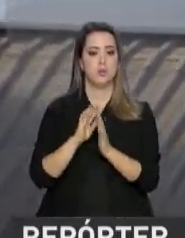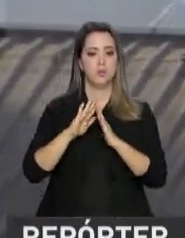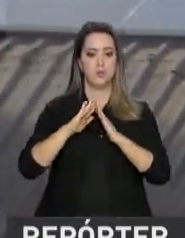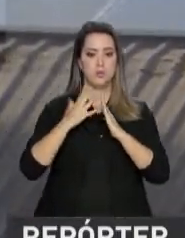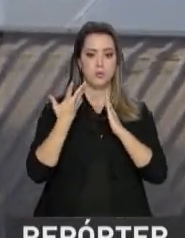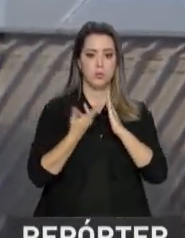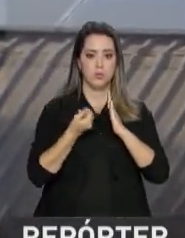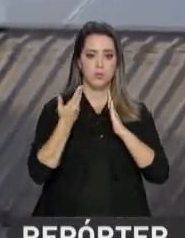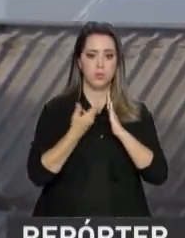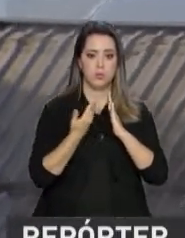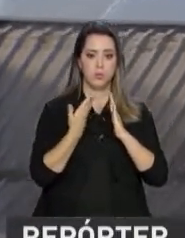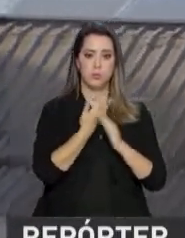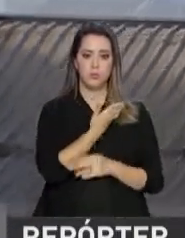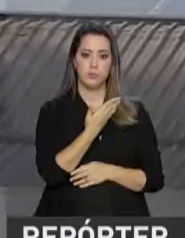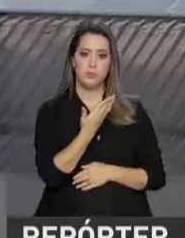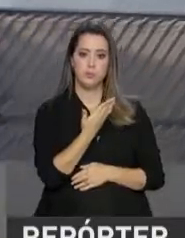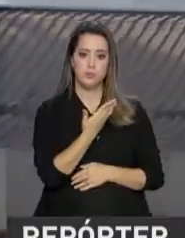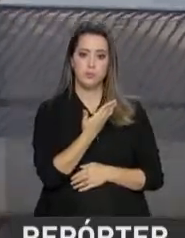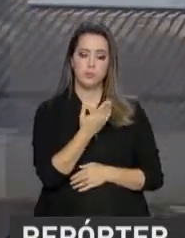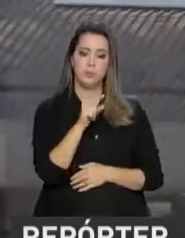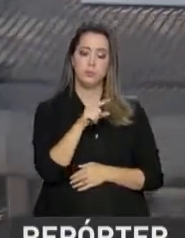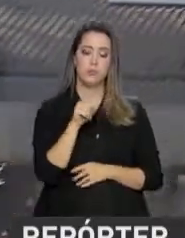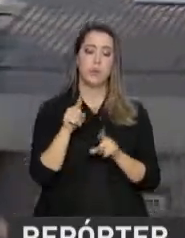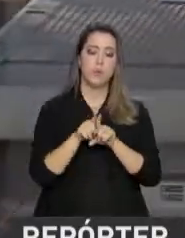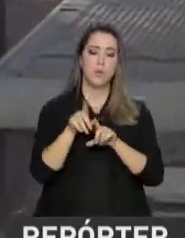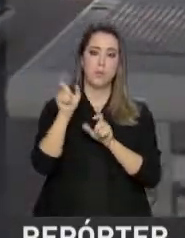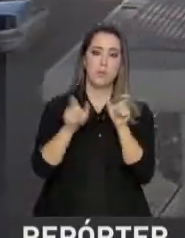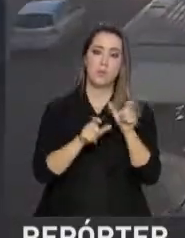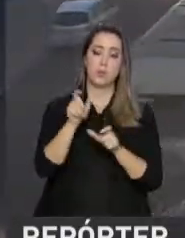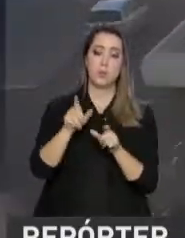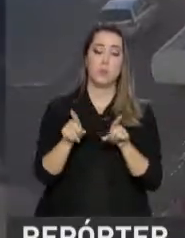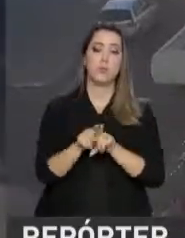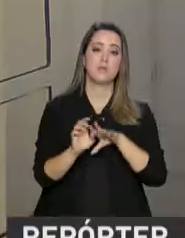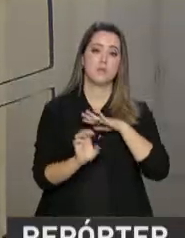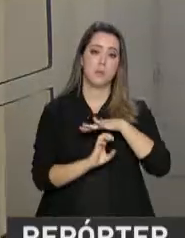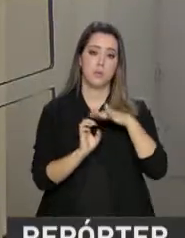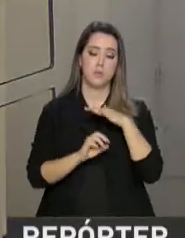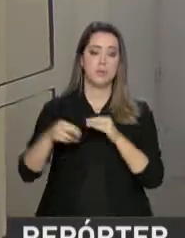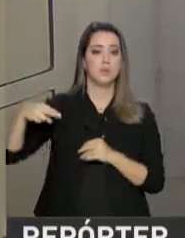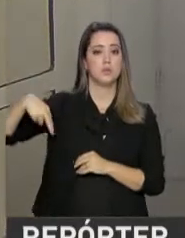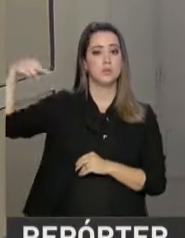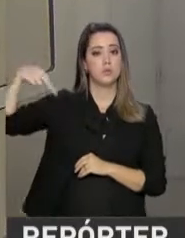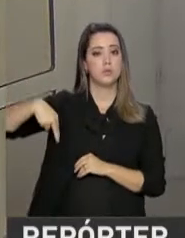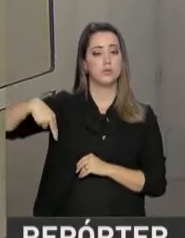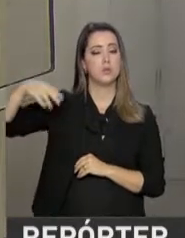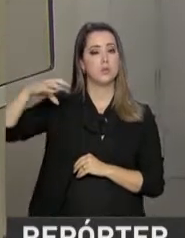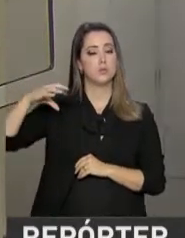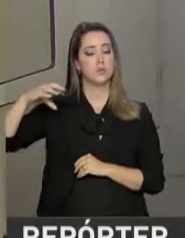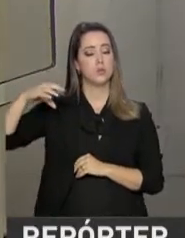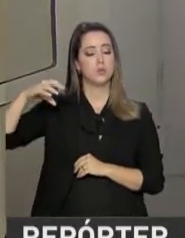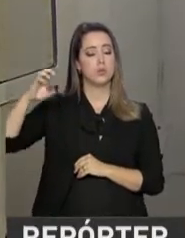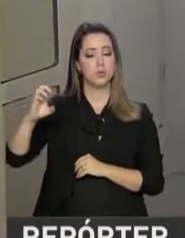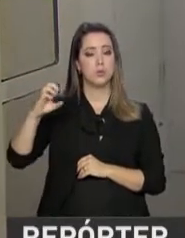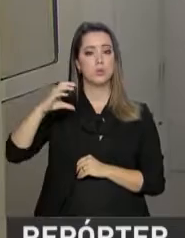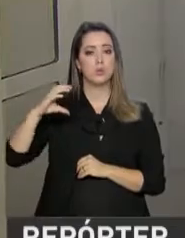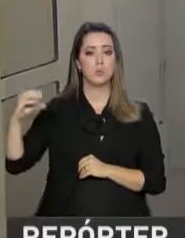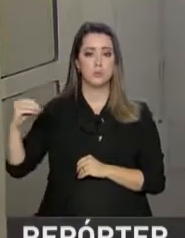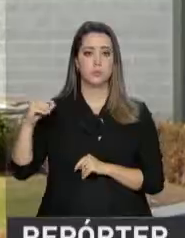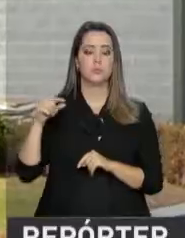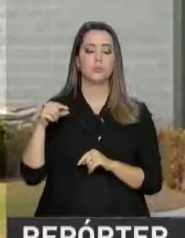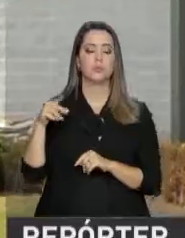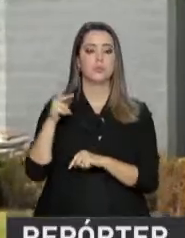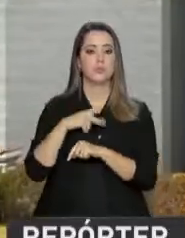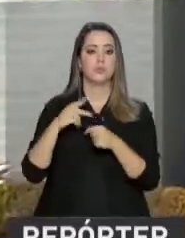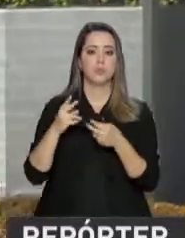fotovoltaicas de energia solar por pessoas e empresas do norte nordeste e centro oeste do país os